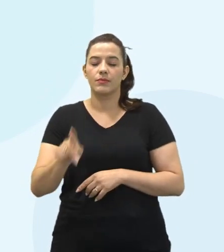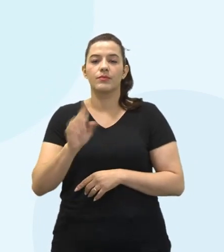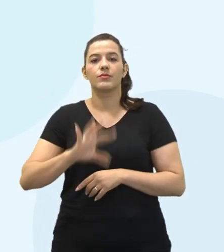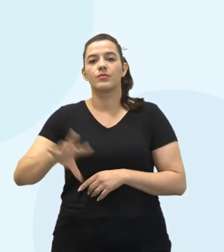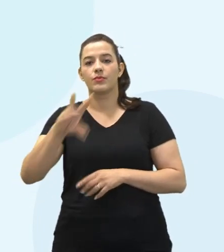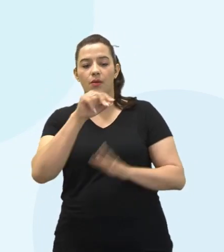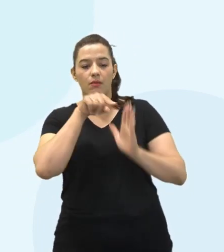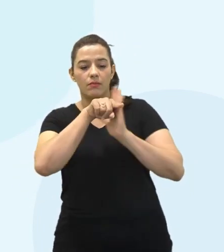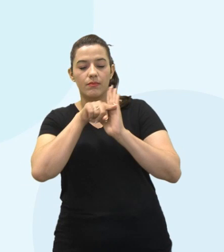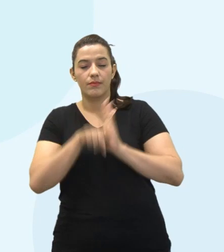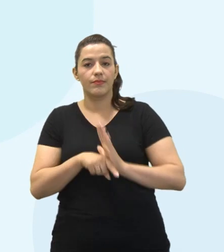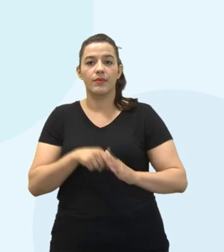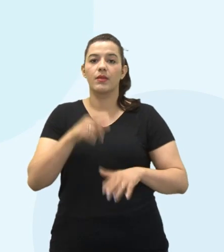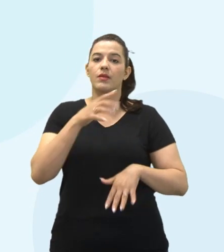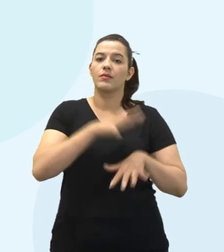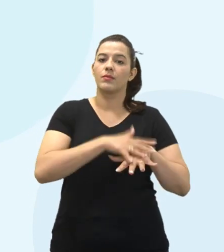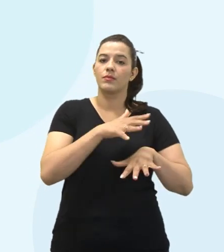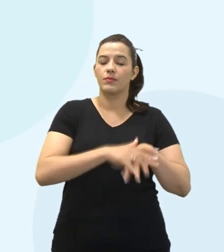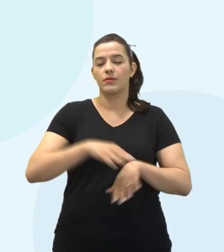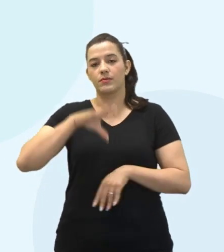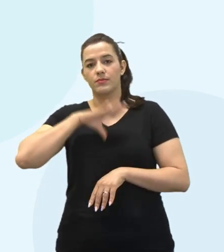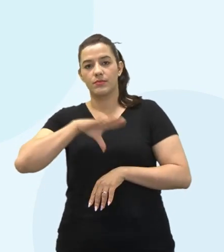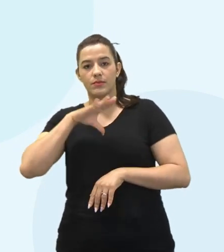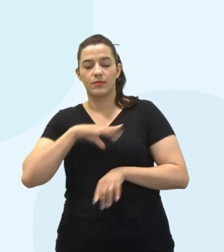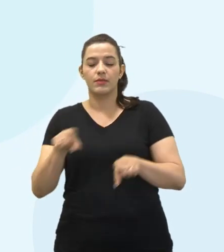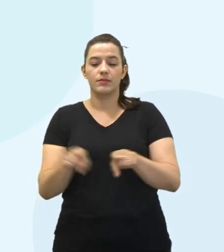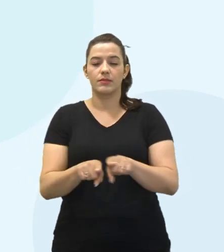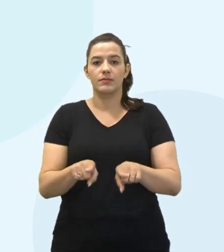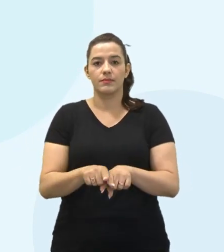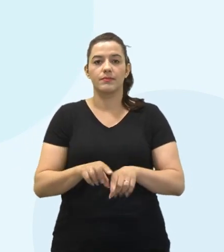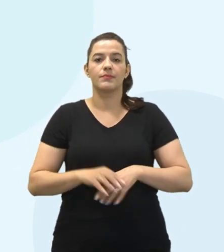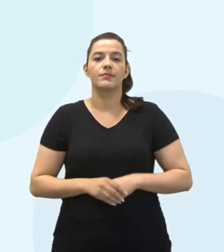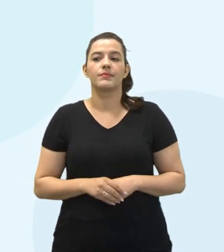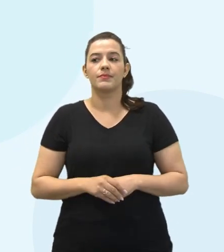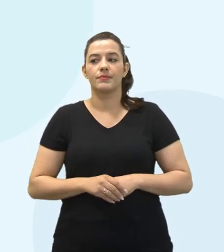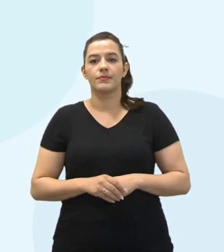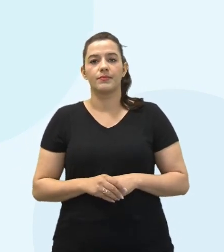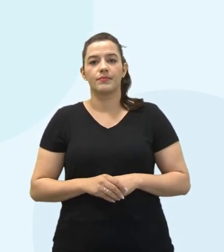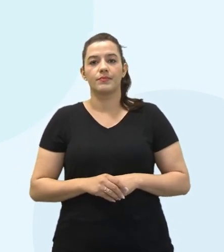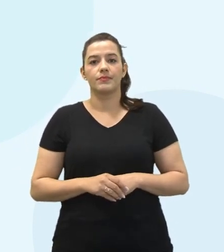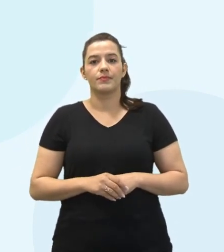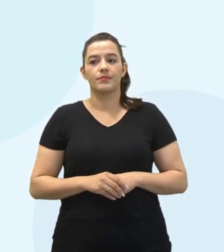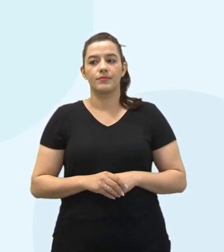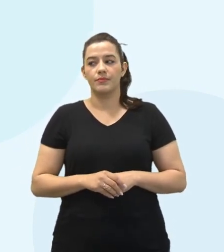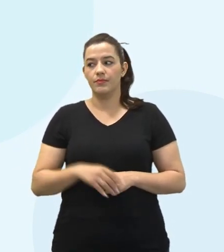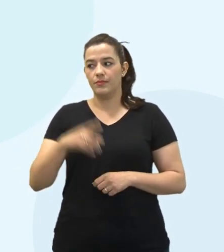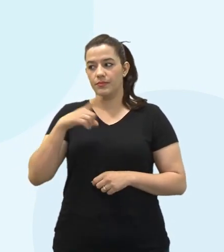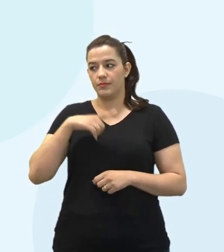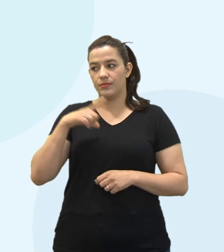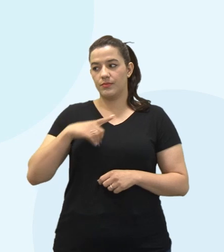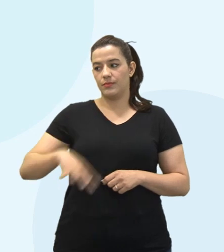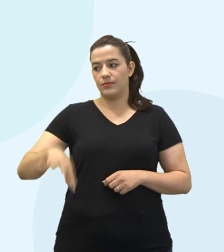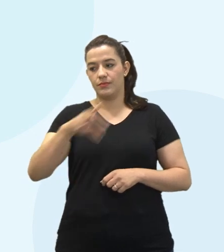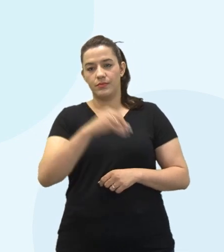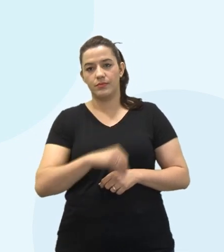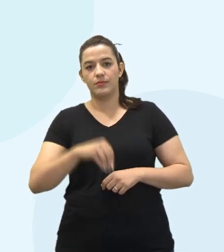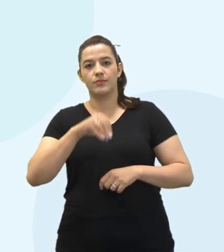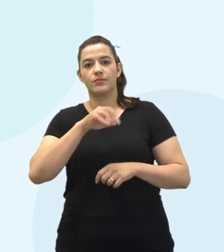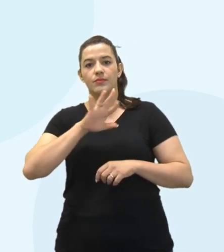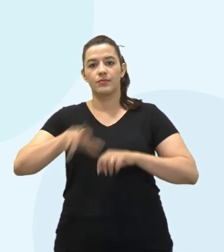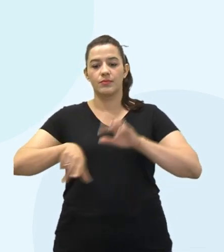tanto em língua portuguesa quanto em matemática também é com esses resultados em mãos a gente